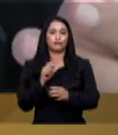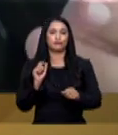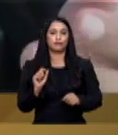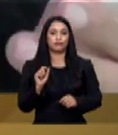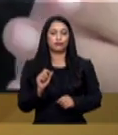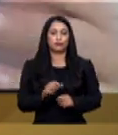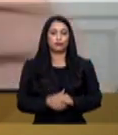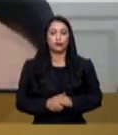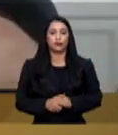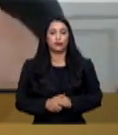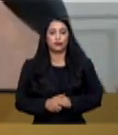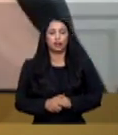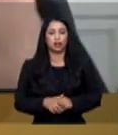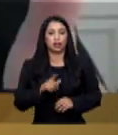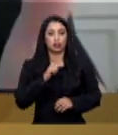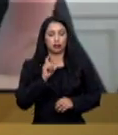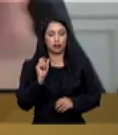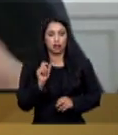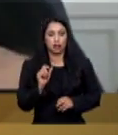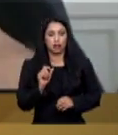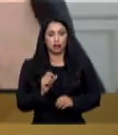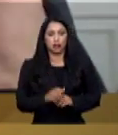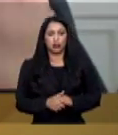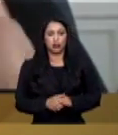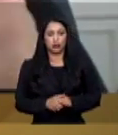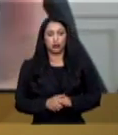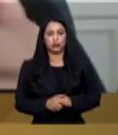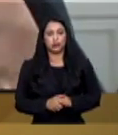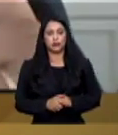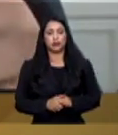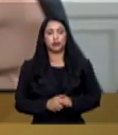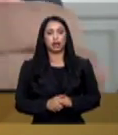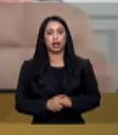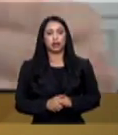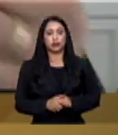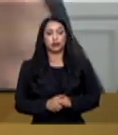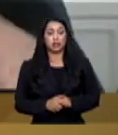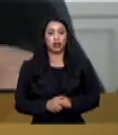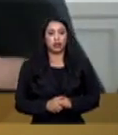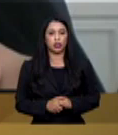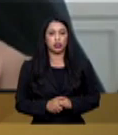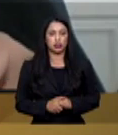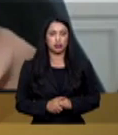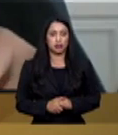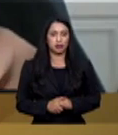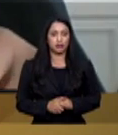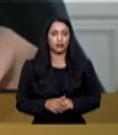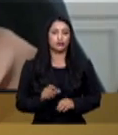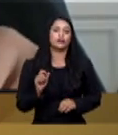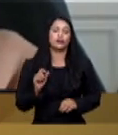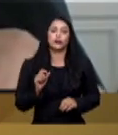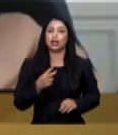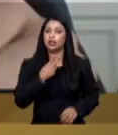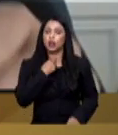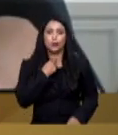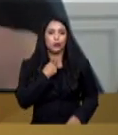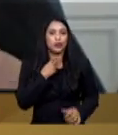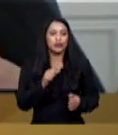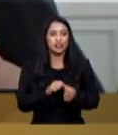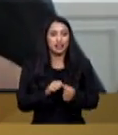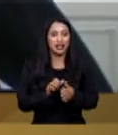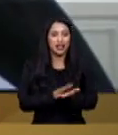estabelecimentos, uma vez que se entende, e o judiciário confirmou isso, que a polícia não pode realizar